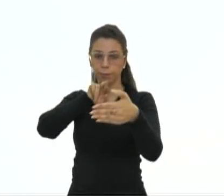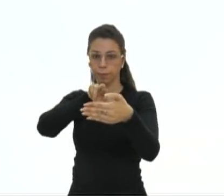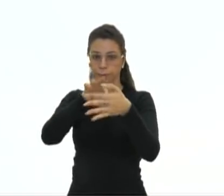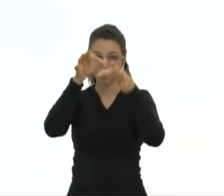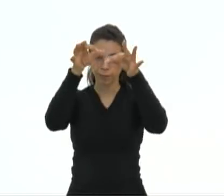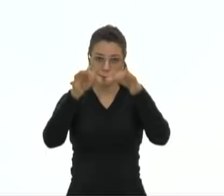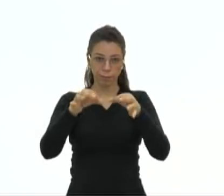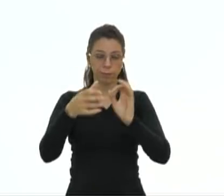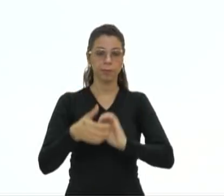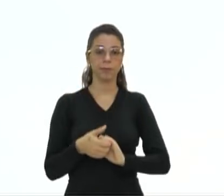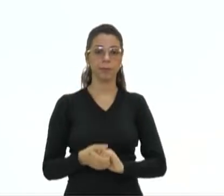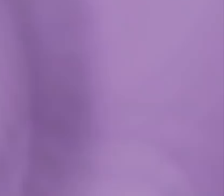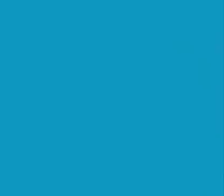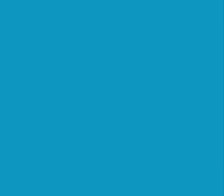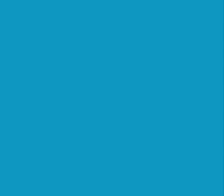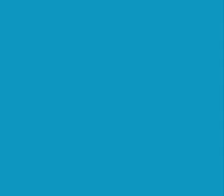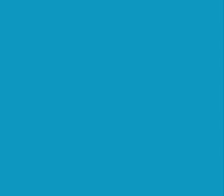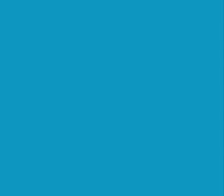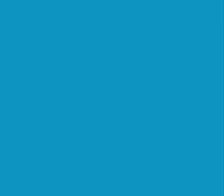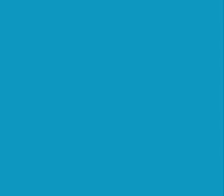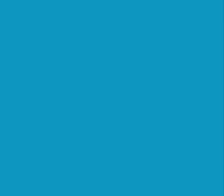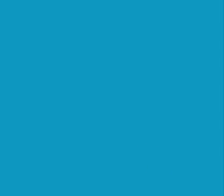correta.